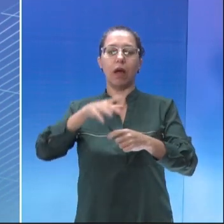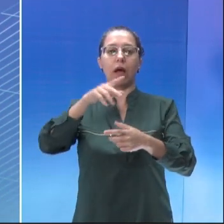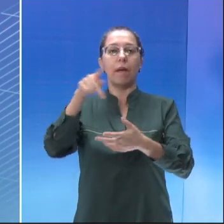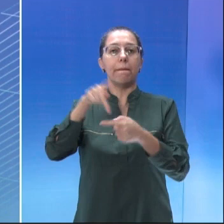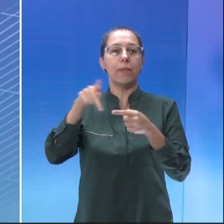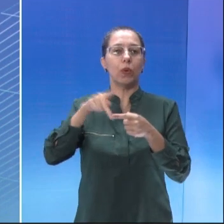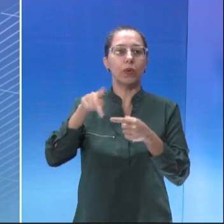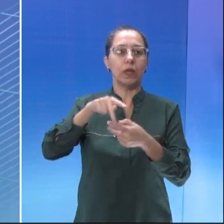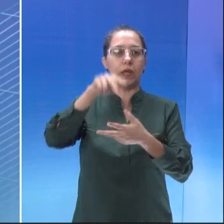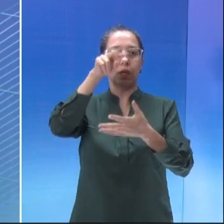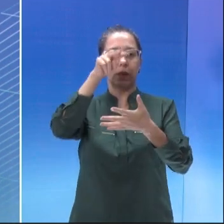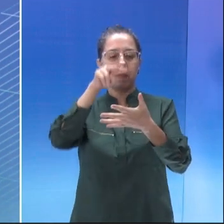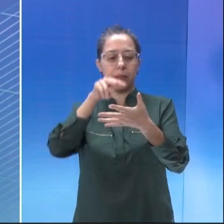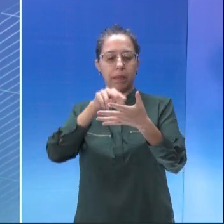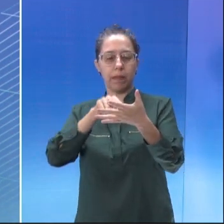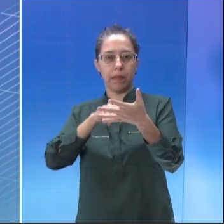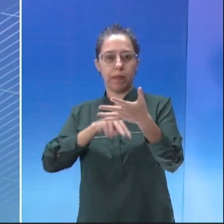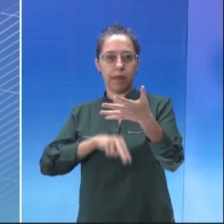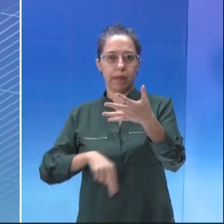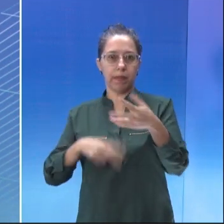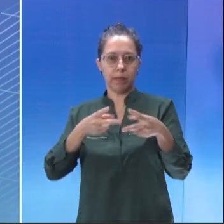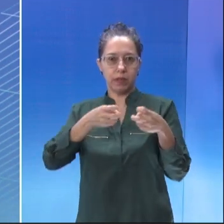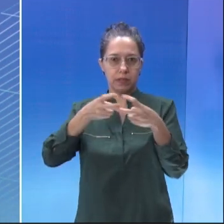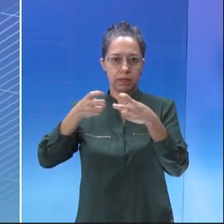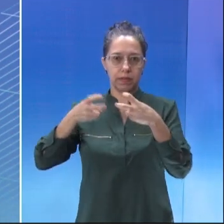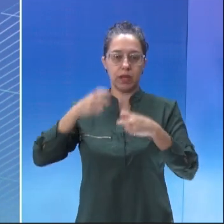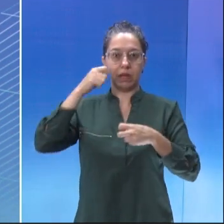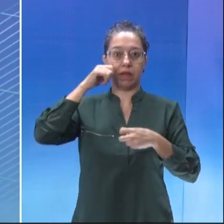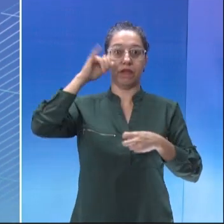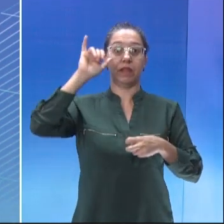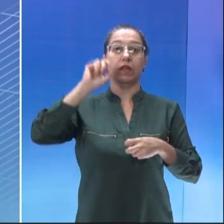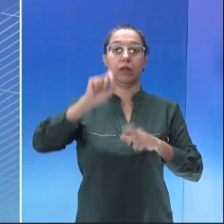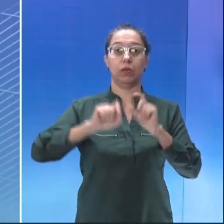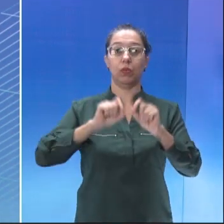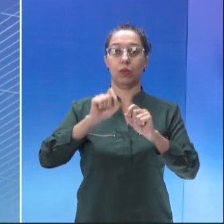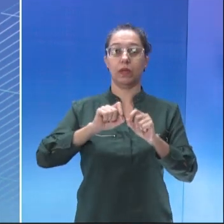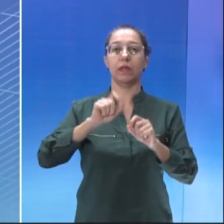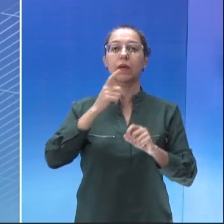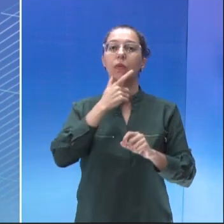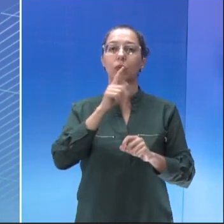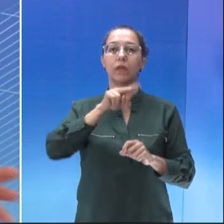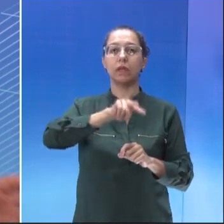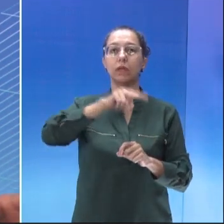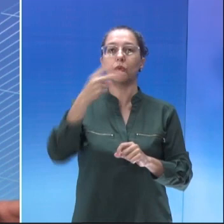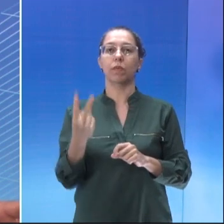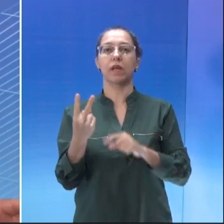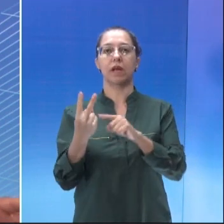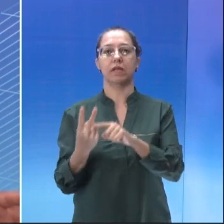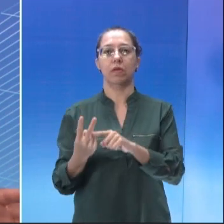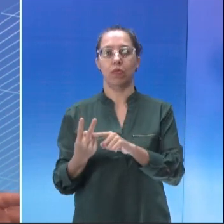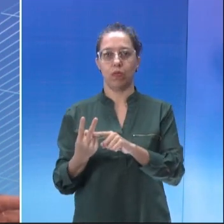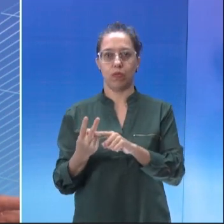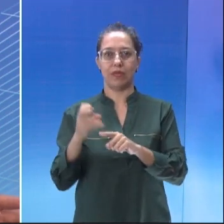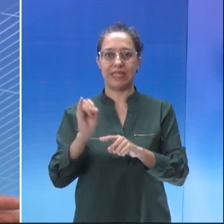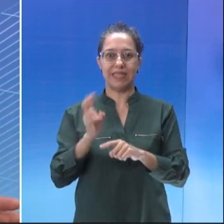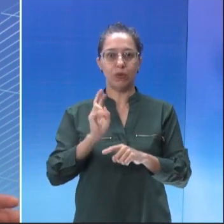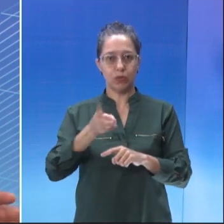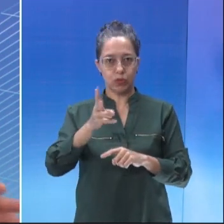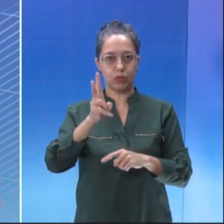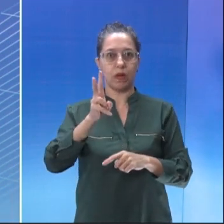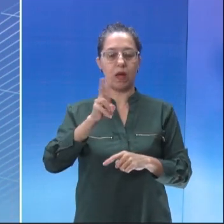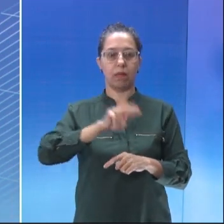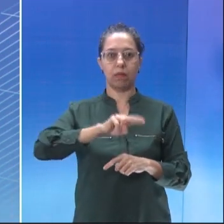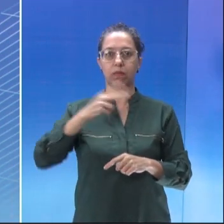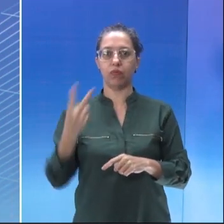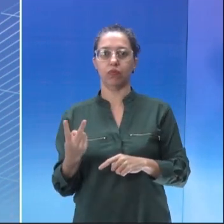as correções, impedindo esse processo de mutação. Se esse processo de mutação permanecer,